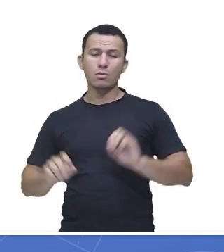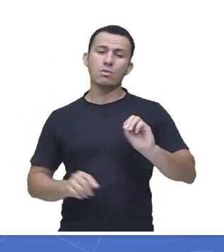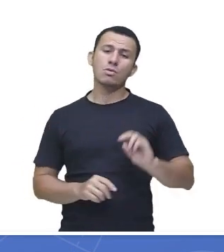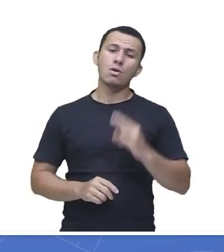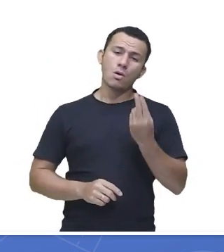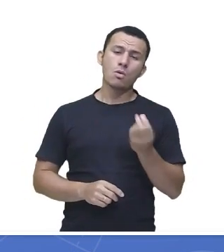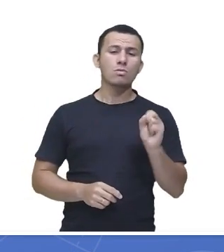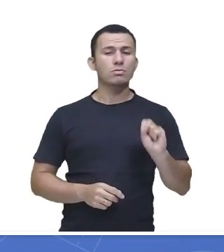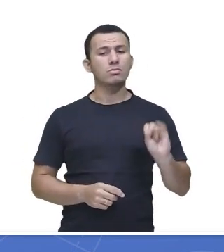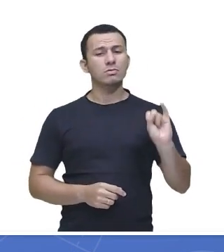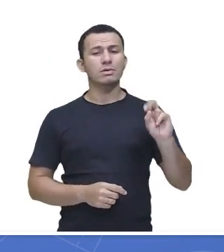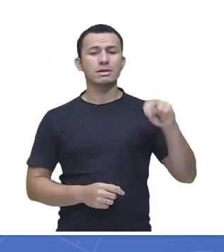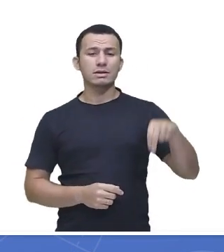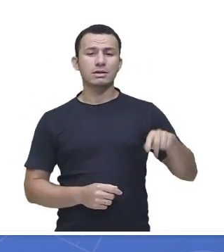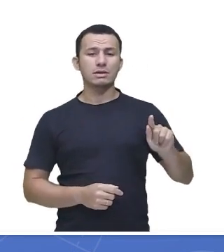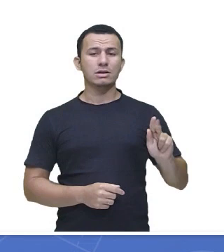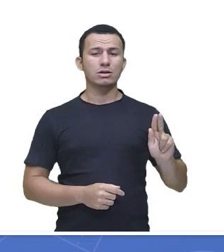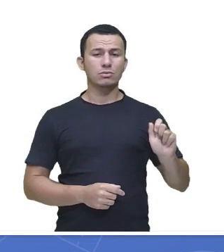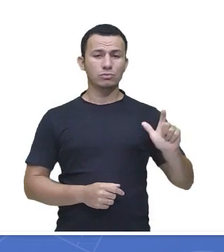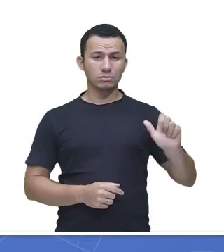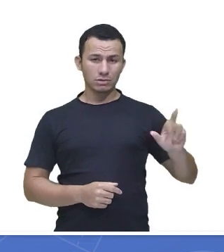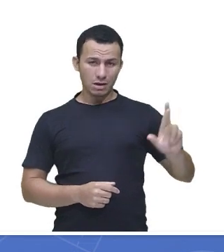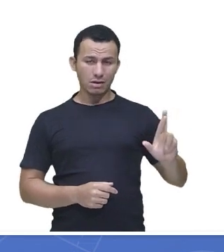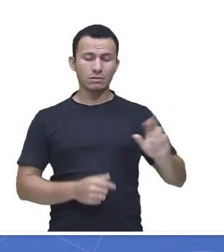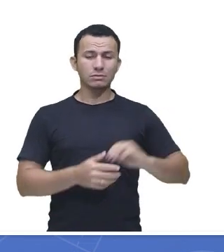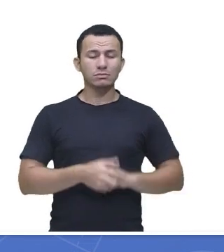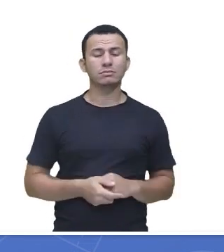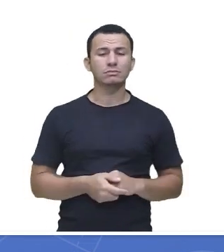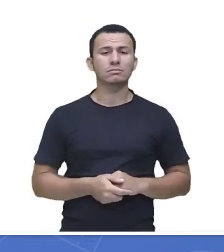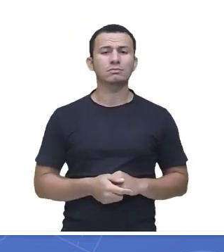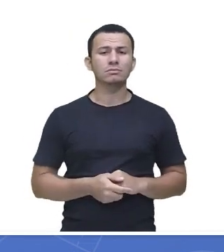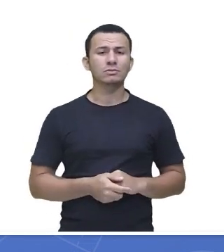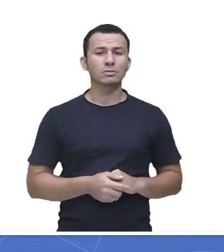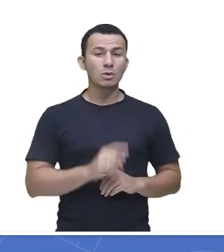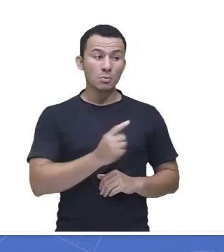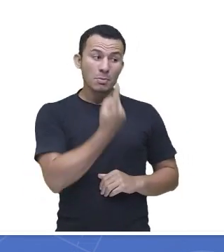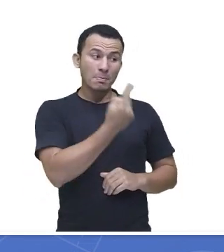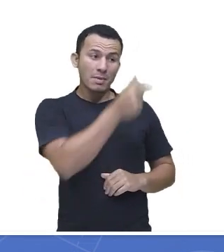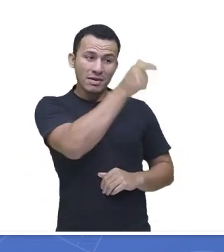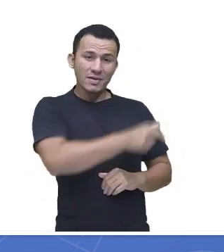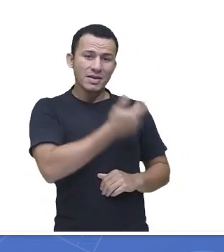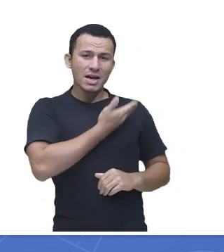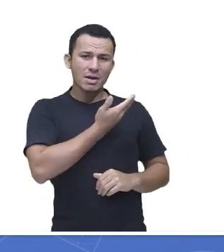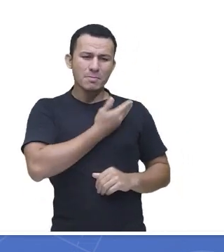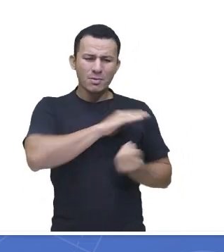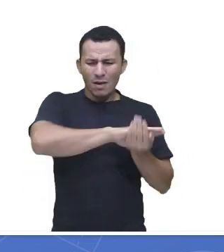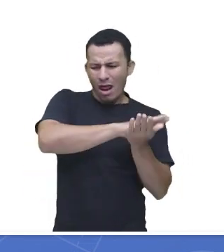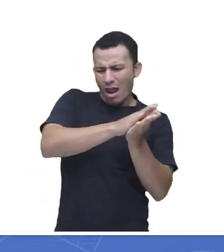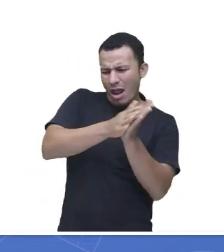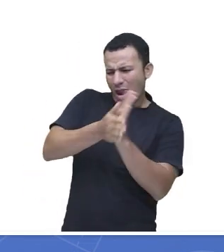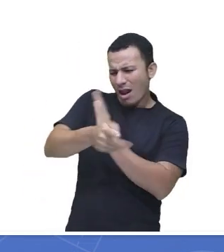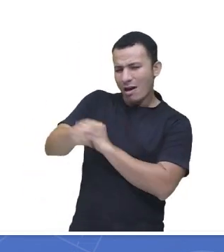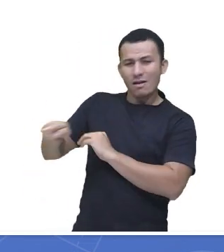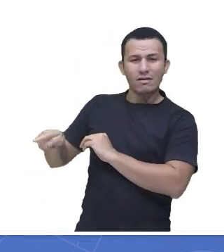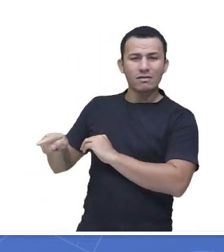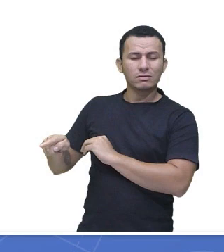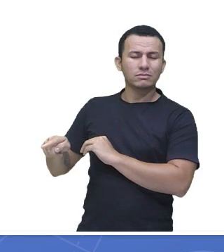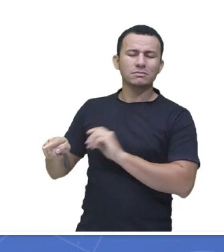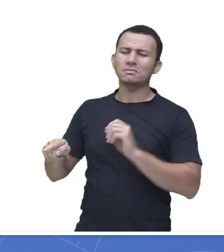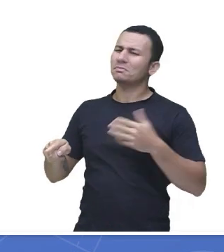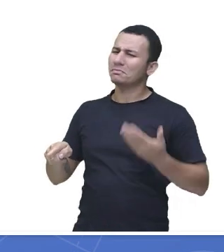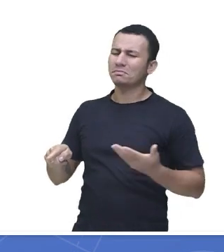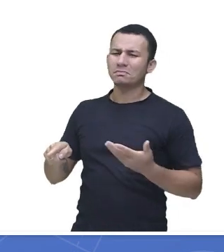o que acontece aqui? Nós temos que o primeiro amigo que fala diz massacrar-los.